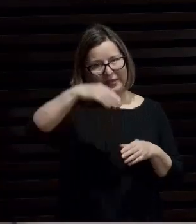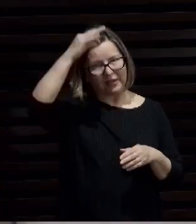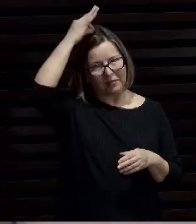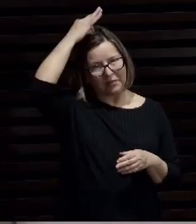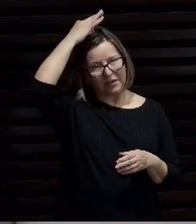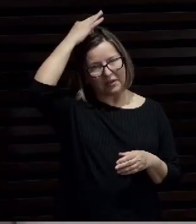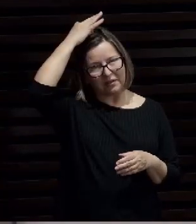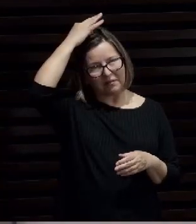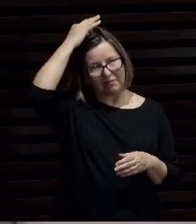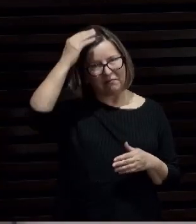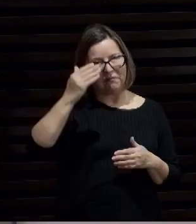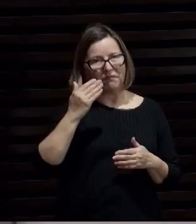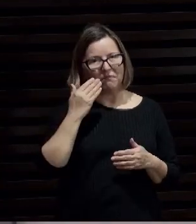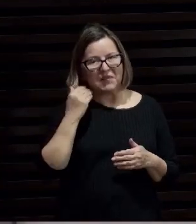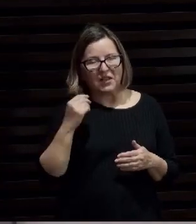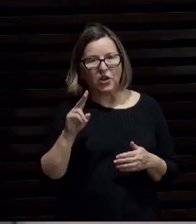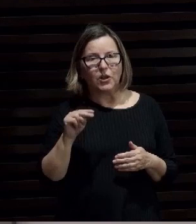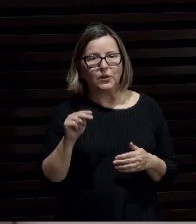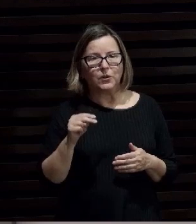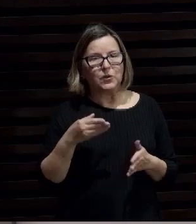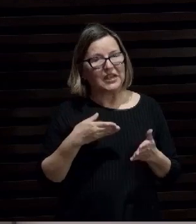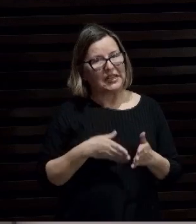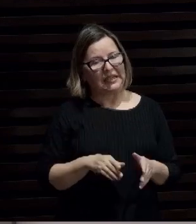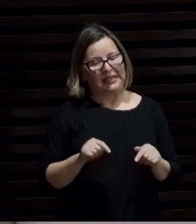melhor lhe fora nunca ter nascido da carne.